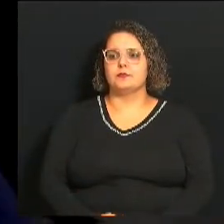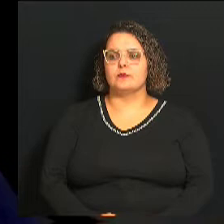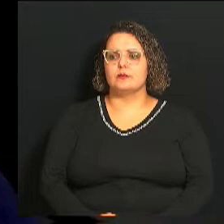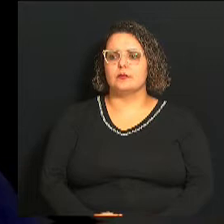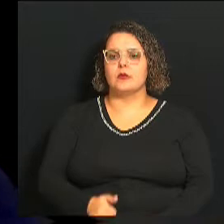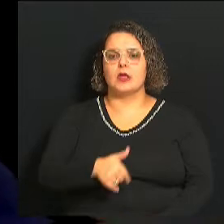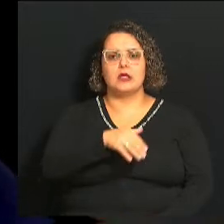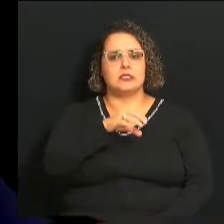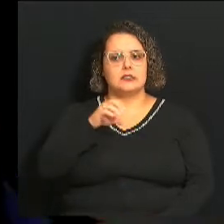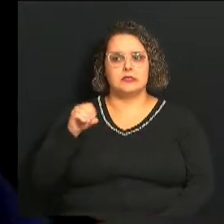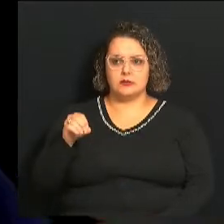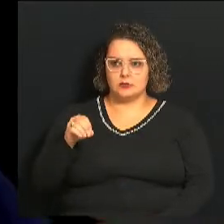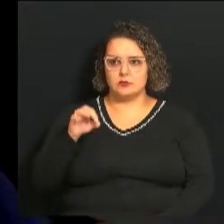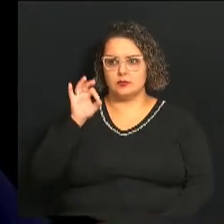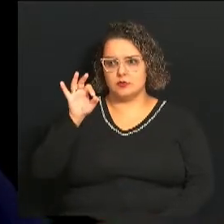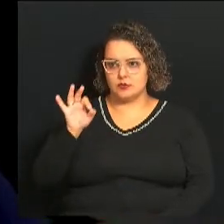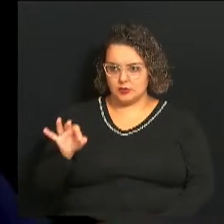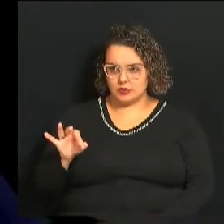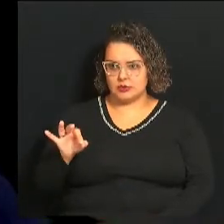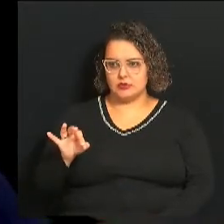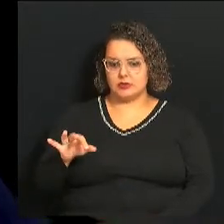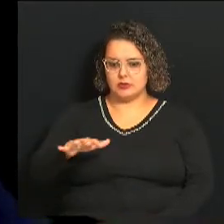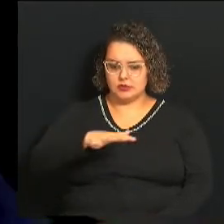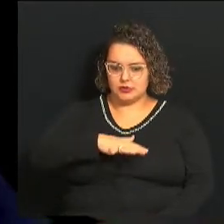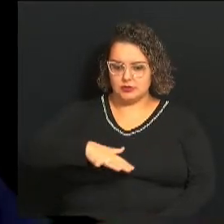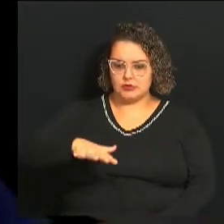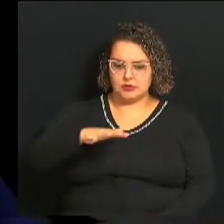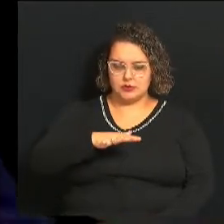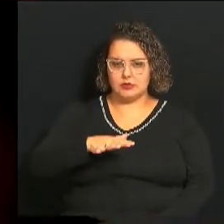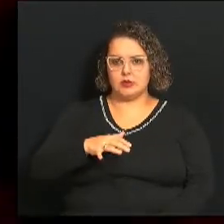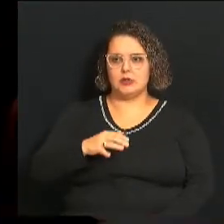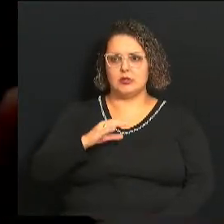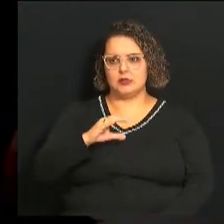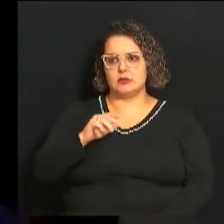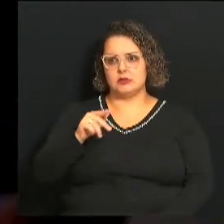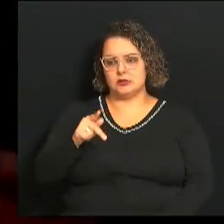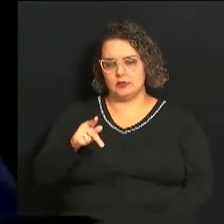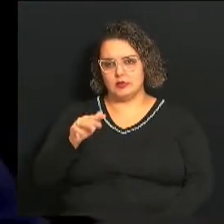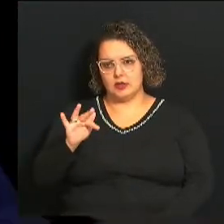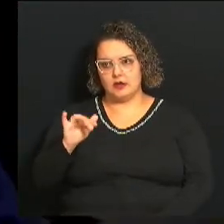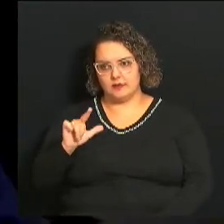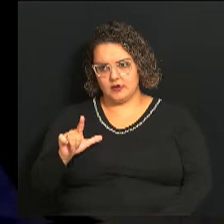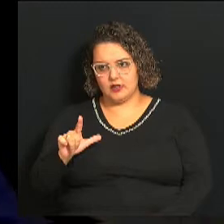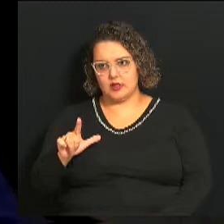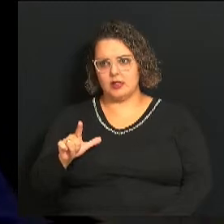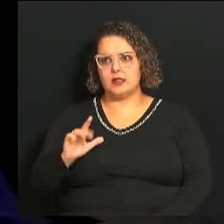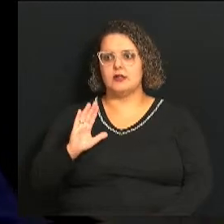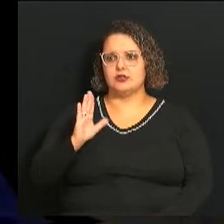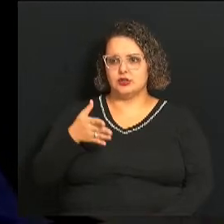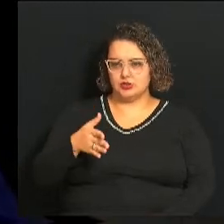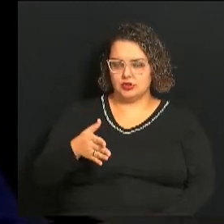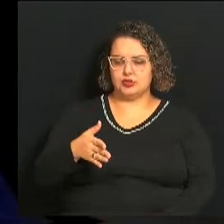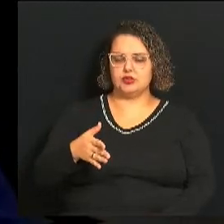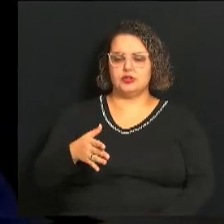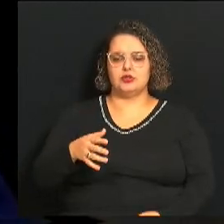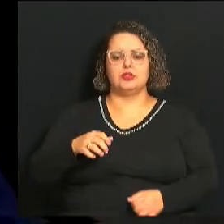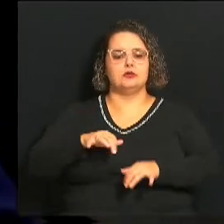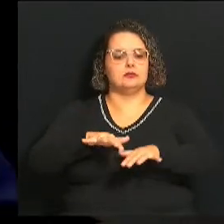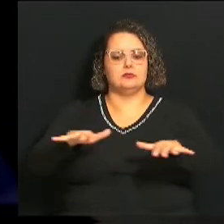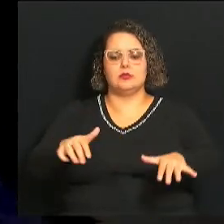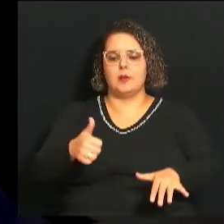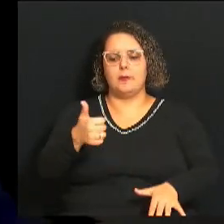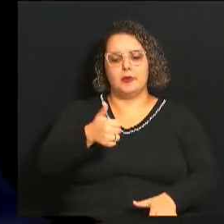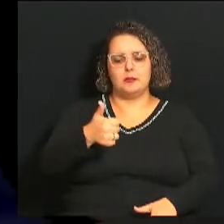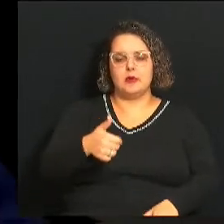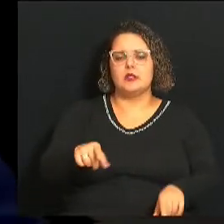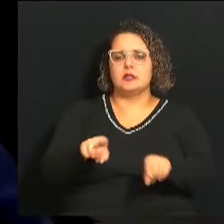100% da rede hoje instalada na CPFL já é com essa tecnologia. Space Cable na primária, rede multiplexada na secundária, né?